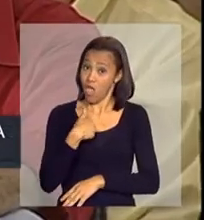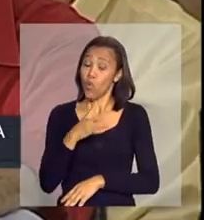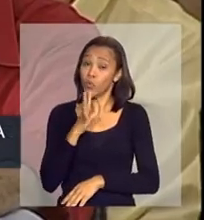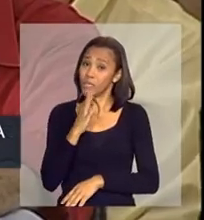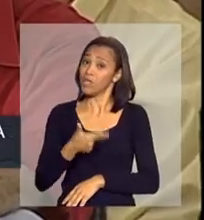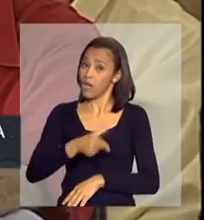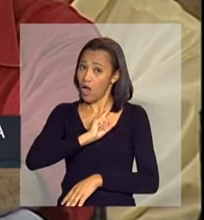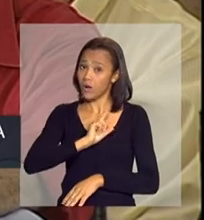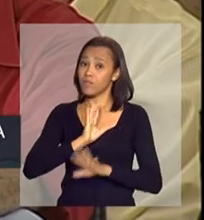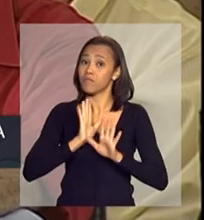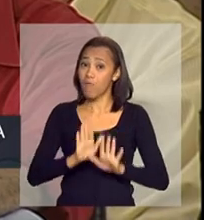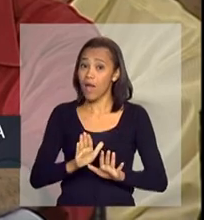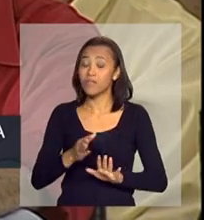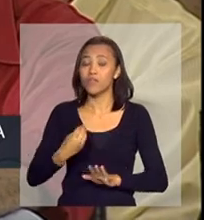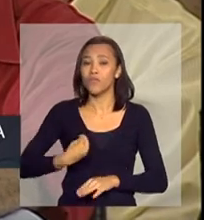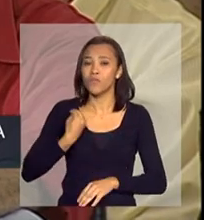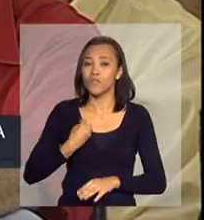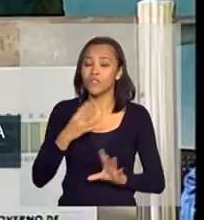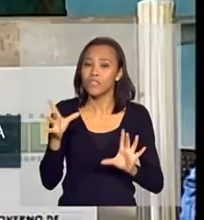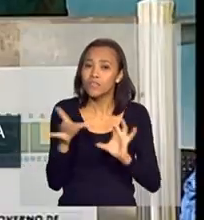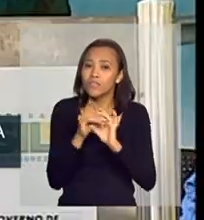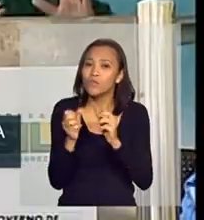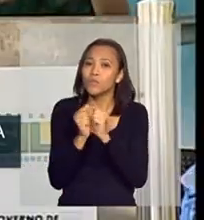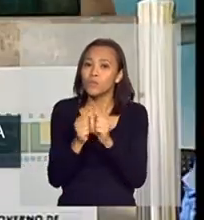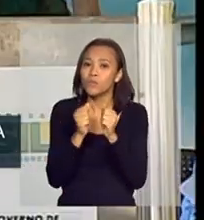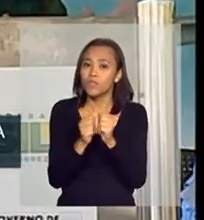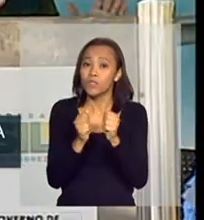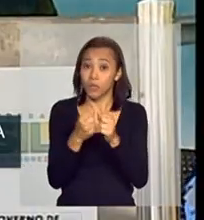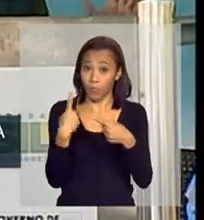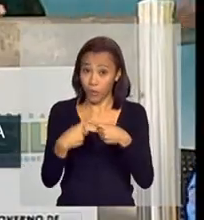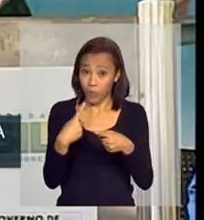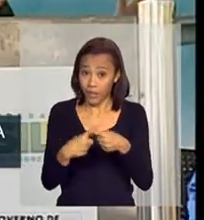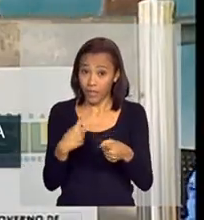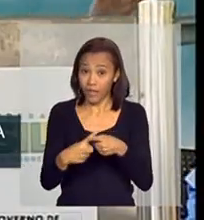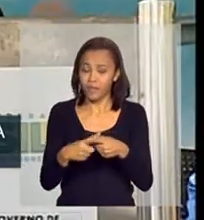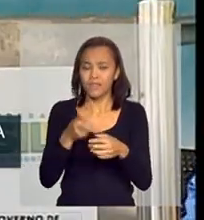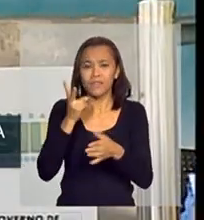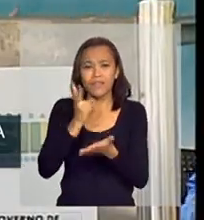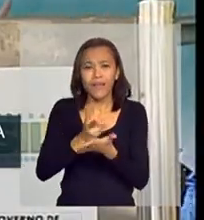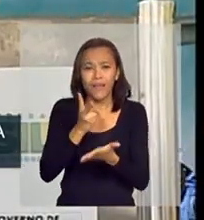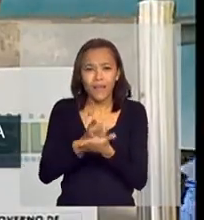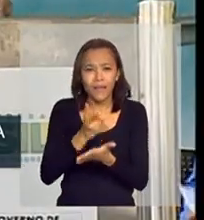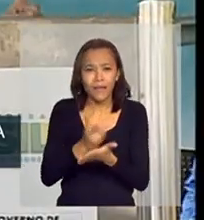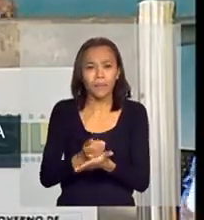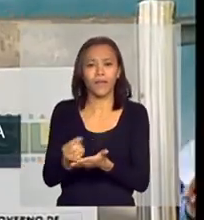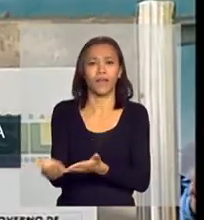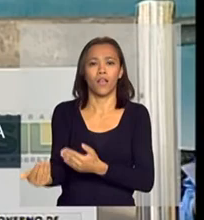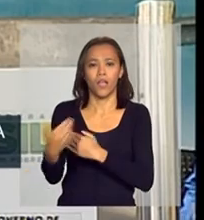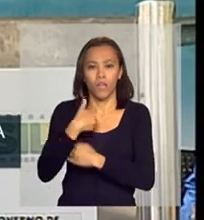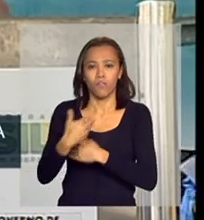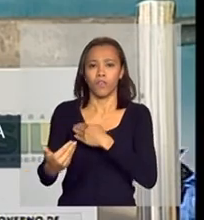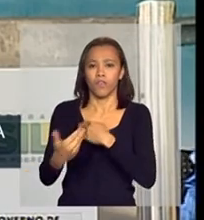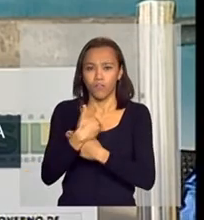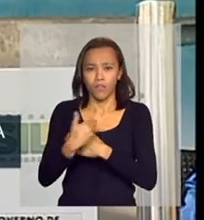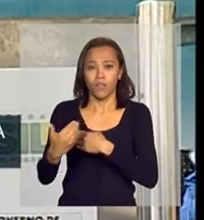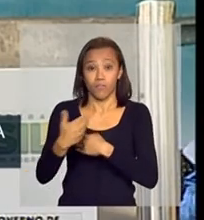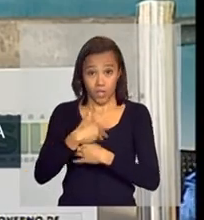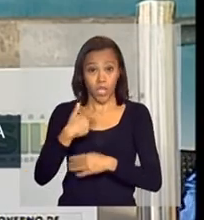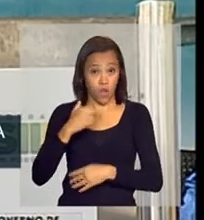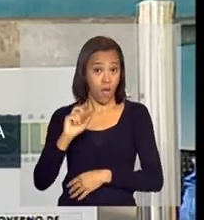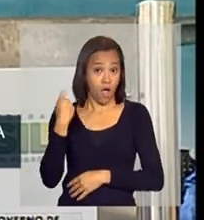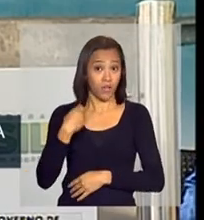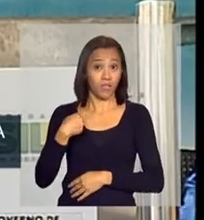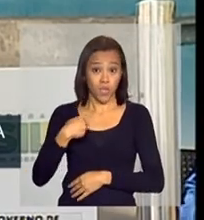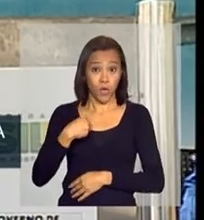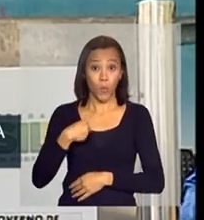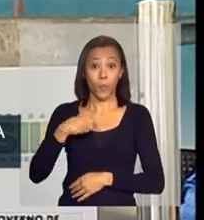eu convivi mais com o Deda, porque virava e mexia, o Deda ia no meu gabinete como ministra